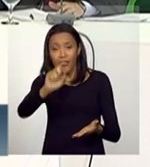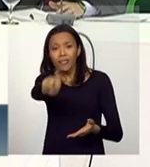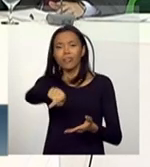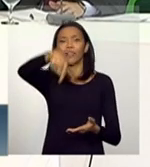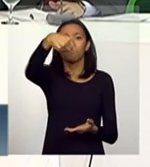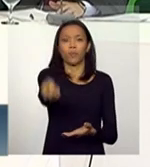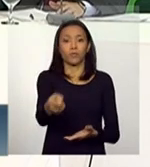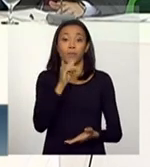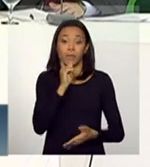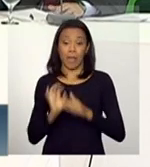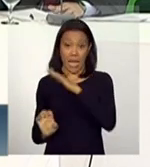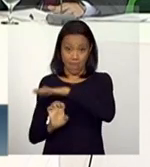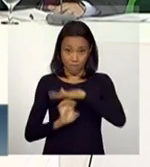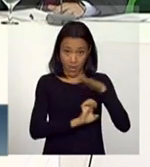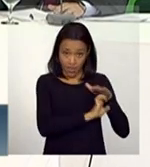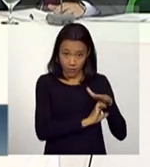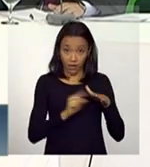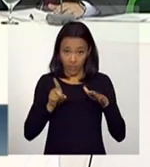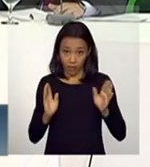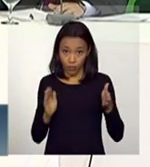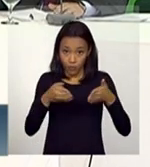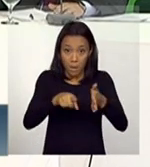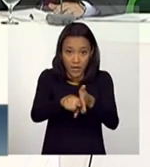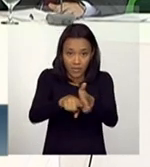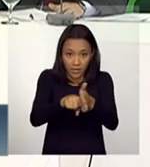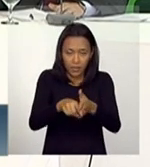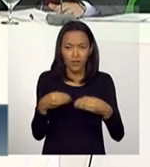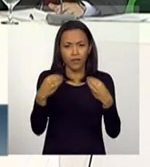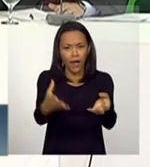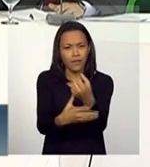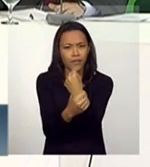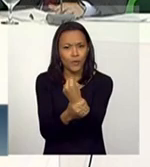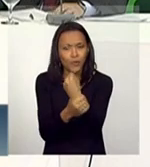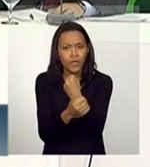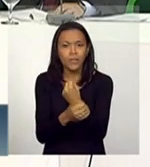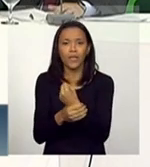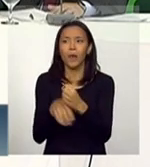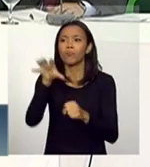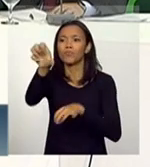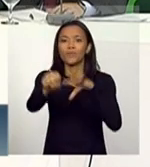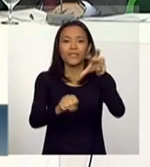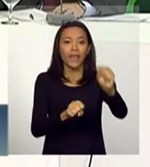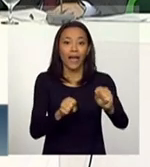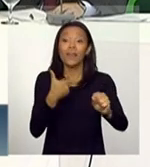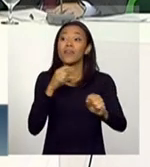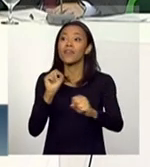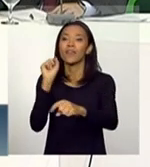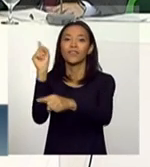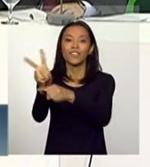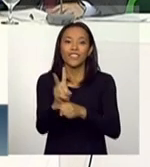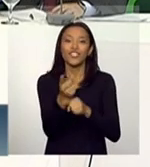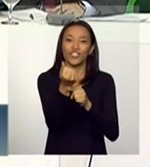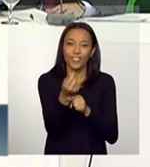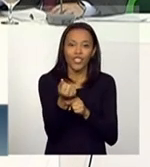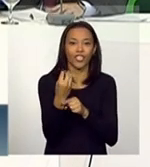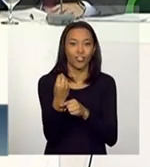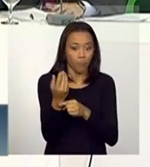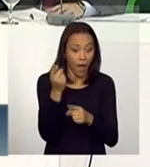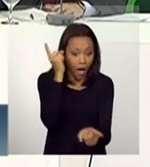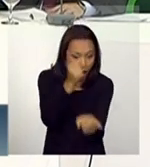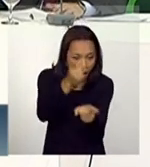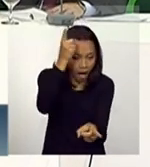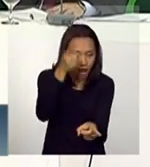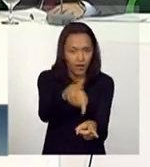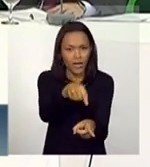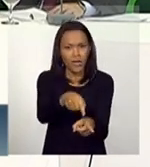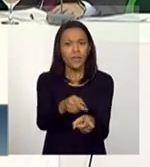fazem pesquisa, dá uma segurança, uma garantia de buscar financiamento, porque ele tem a certeza que, em descobrindo um bem mineral,